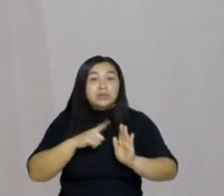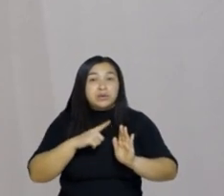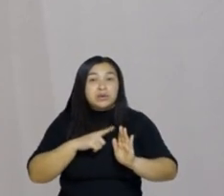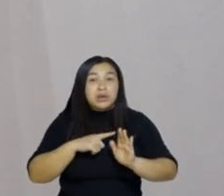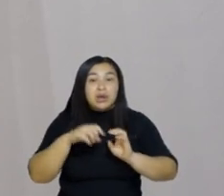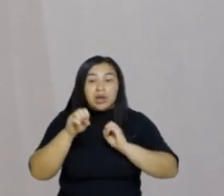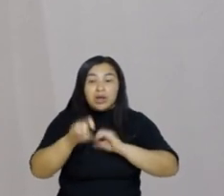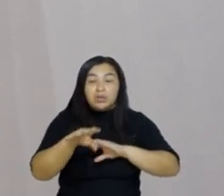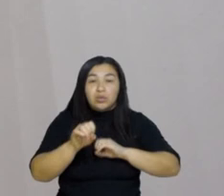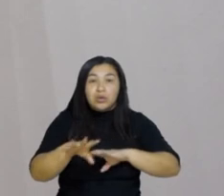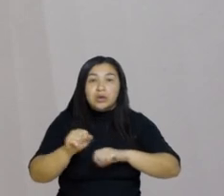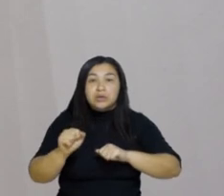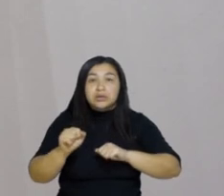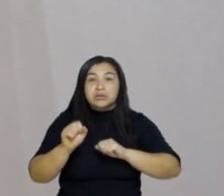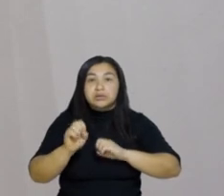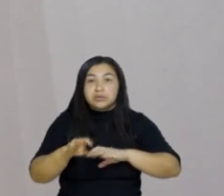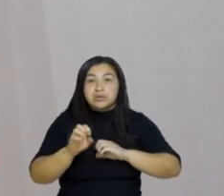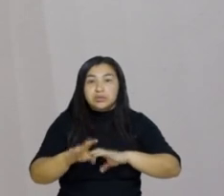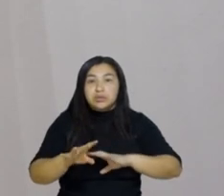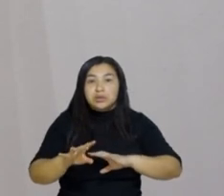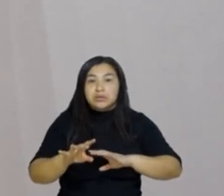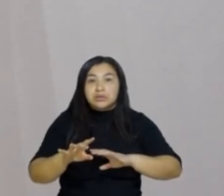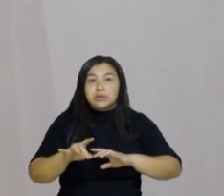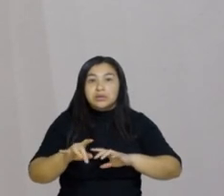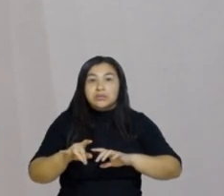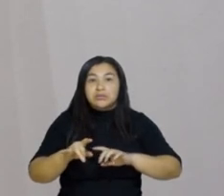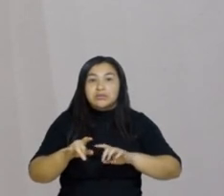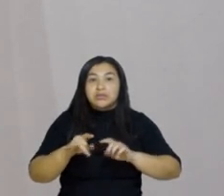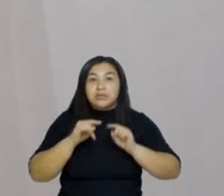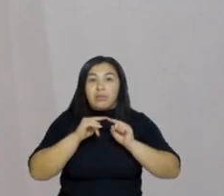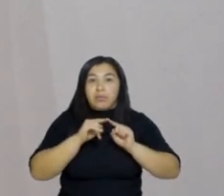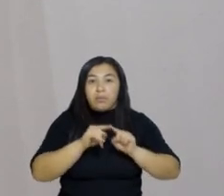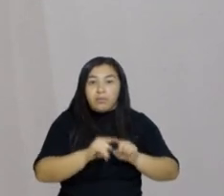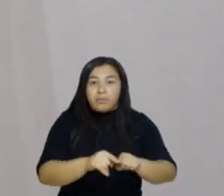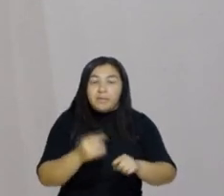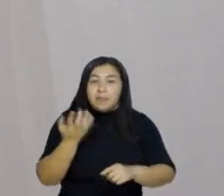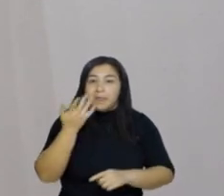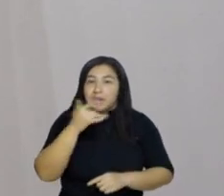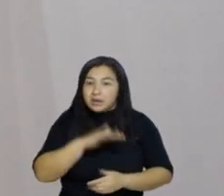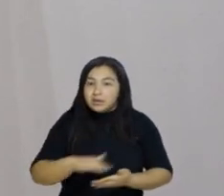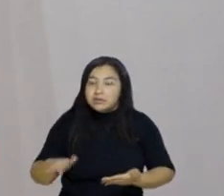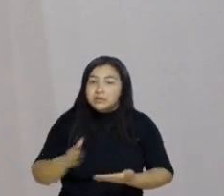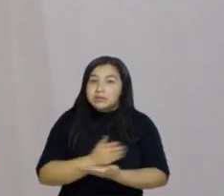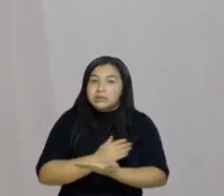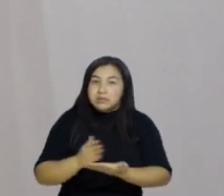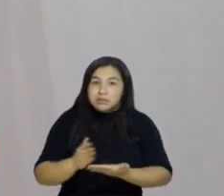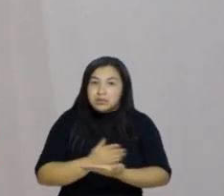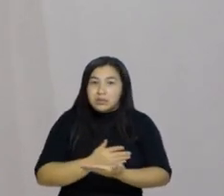educação sexual para criança distorcidas. E isso a gente não está vendo de agora. Já inúmeras